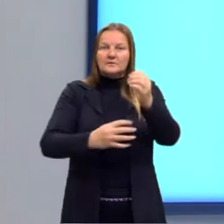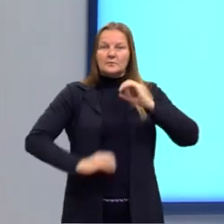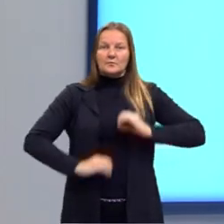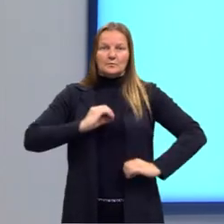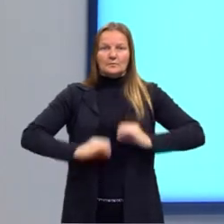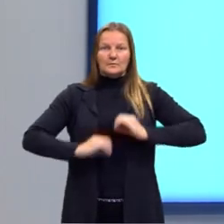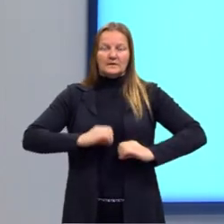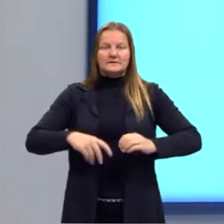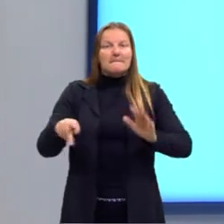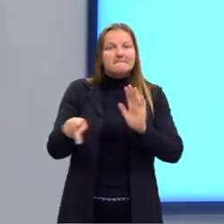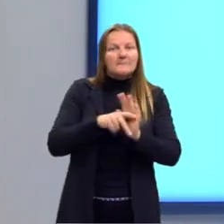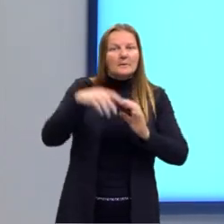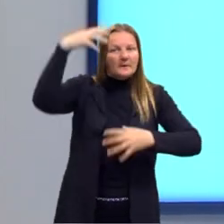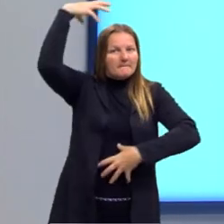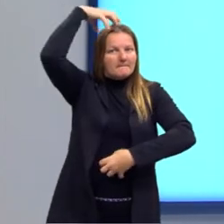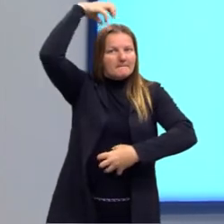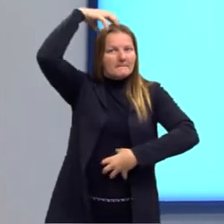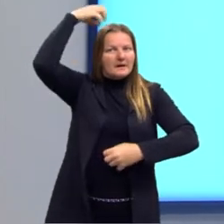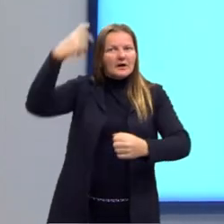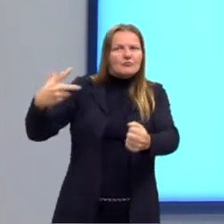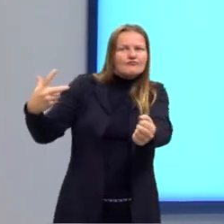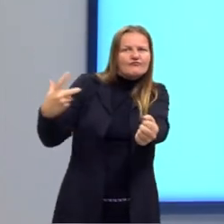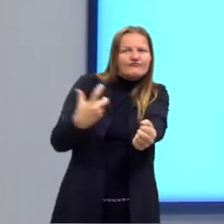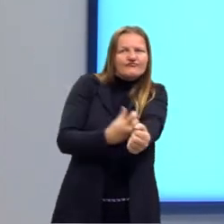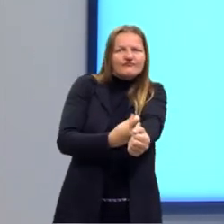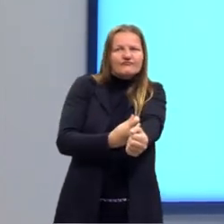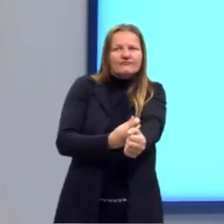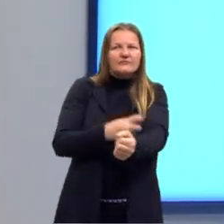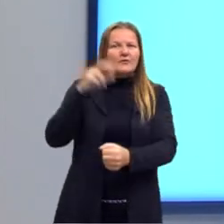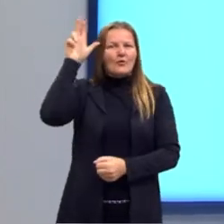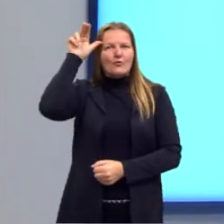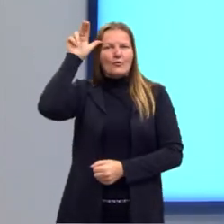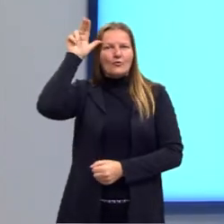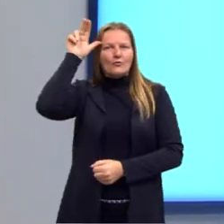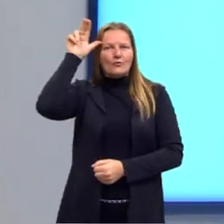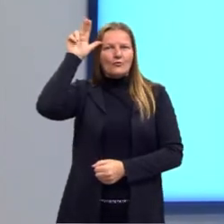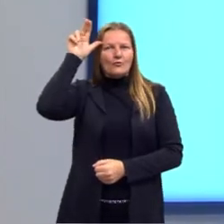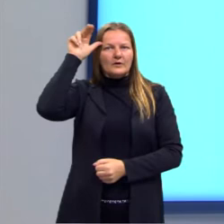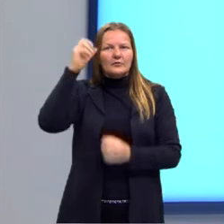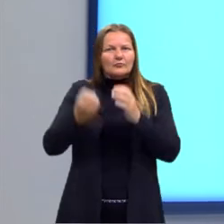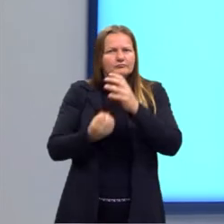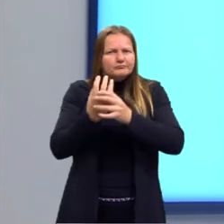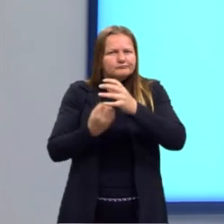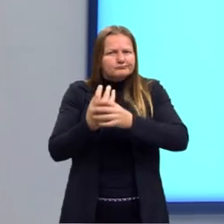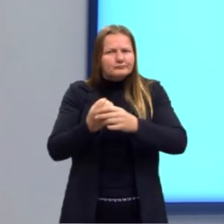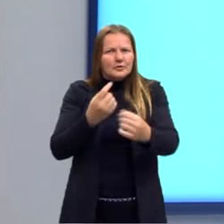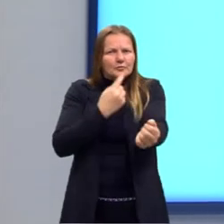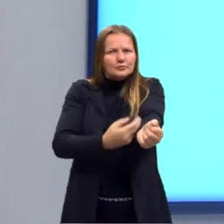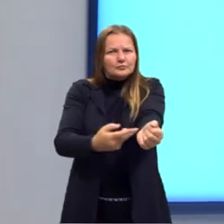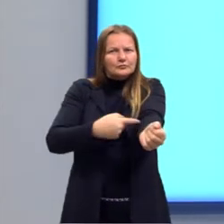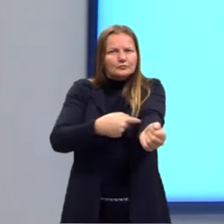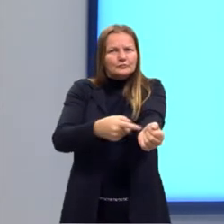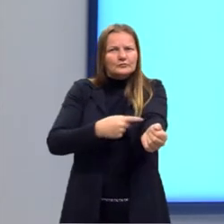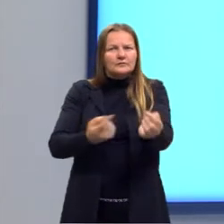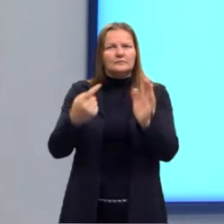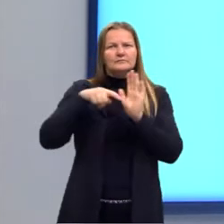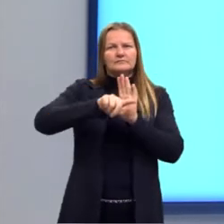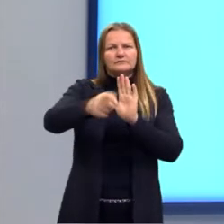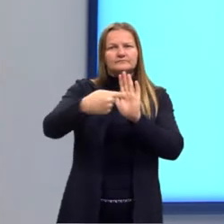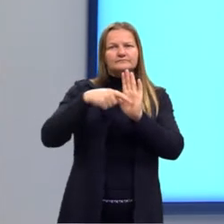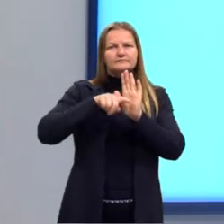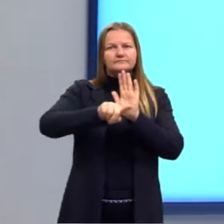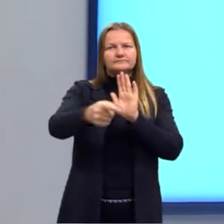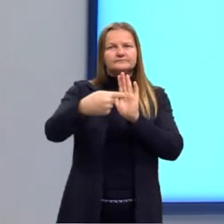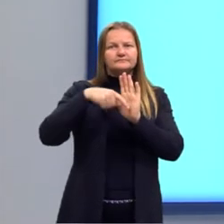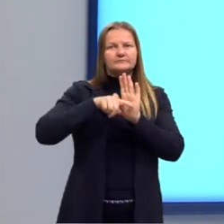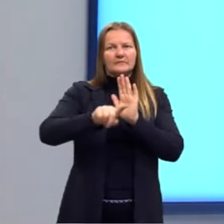então injetaram no coelho o coelho então produziu anticorpos que foram chamados anticorpos